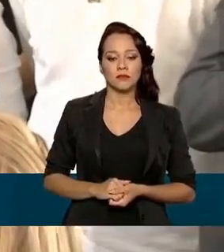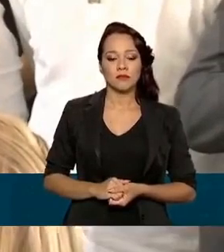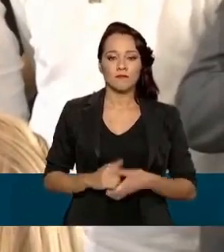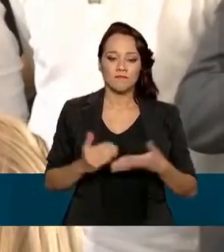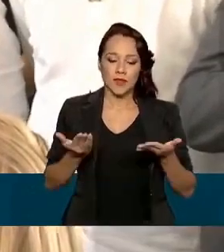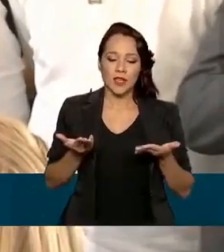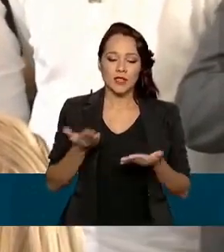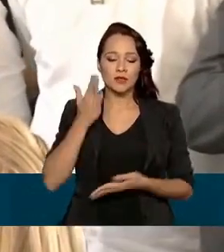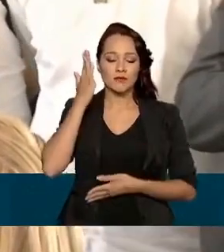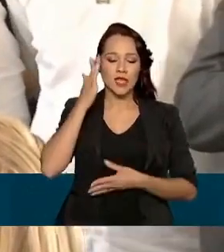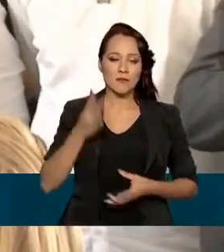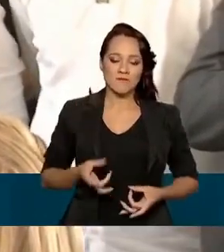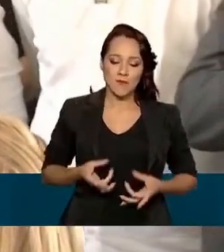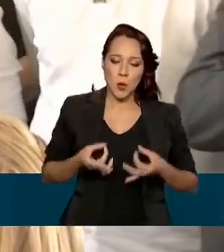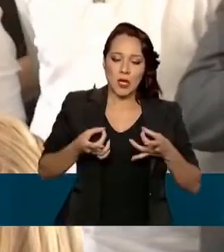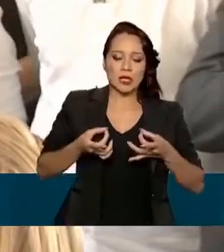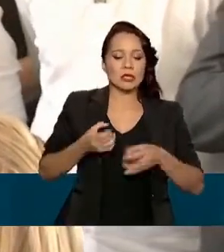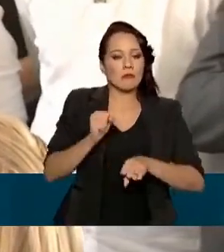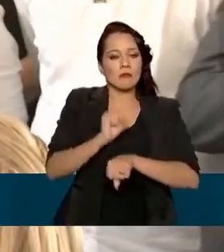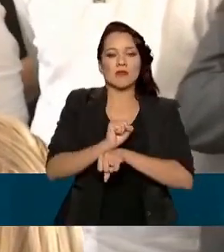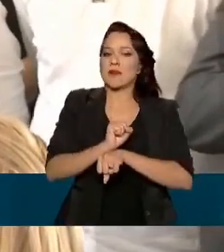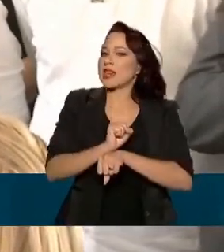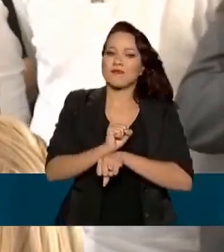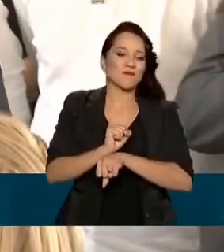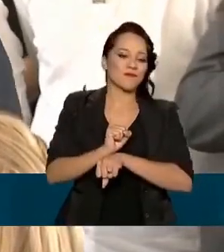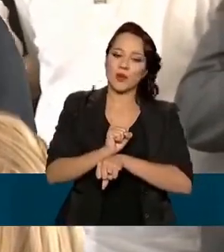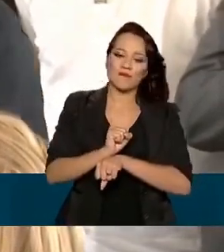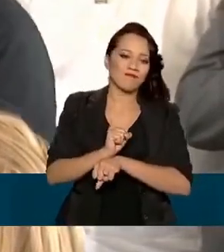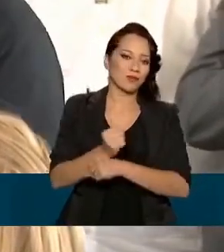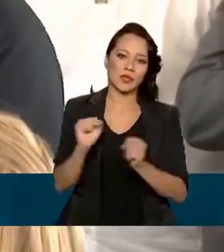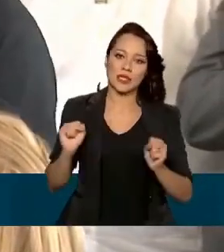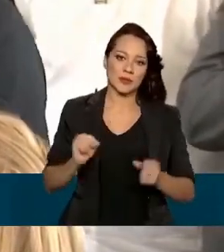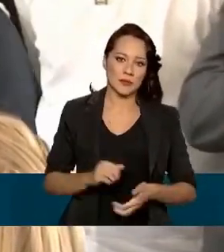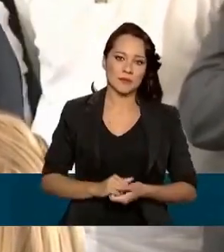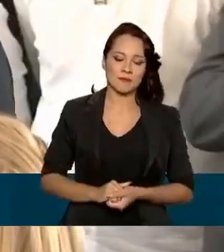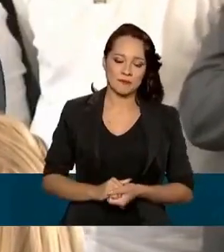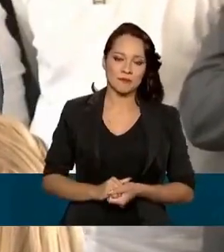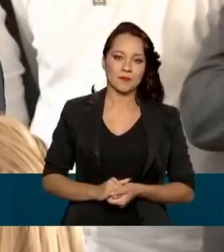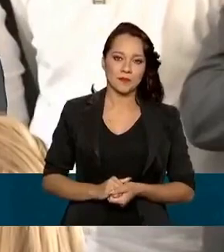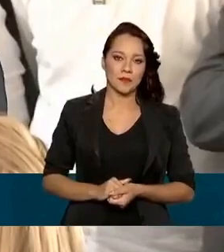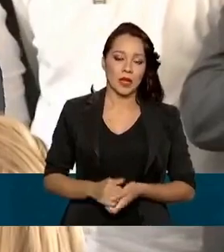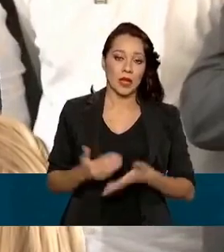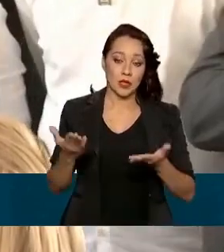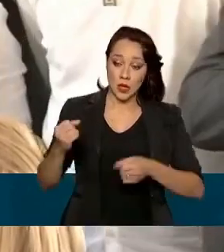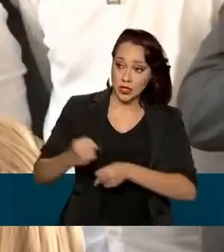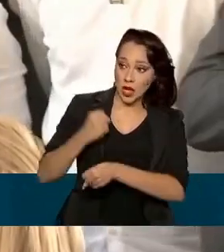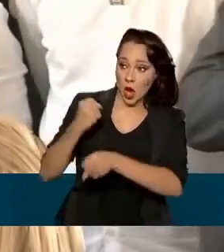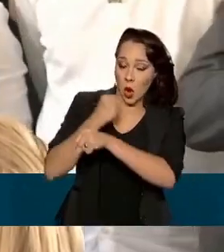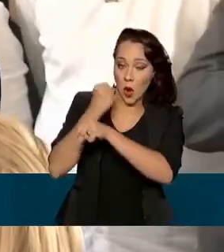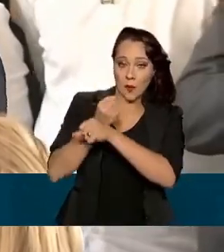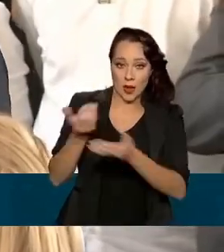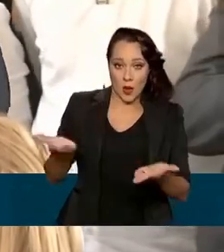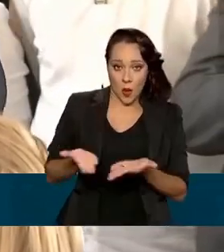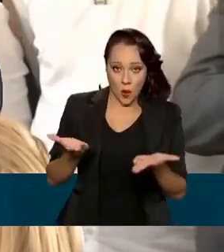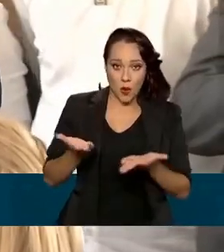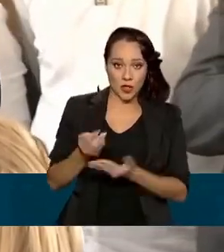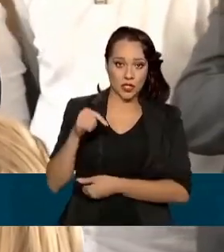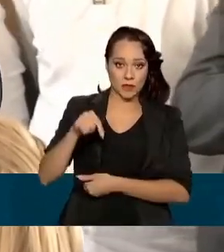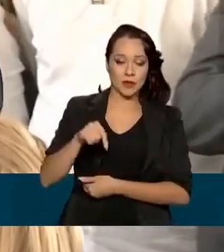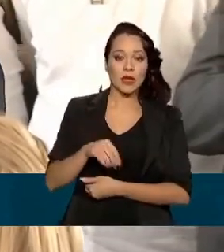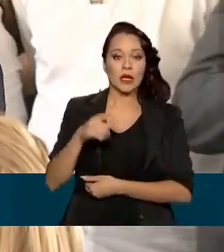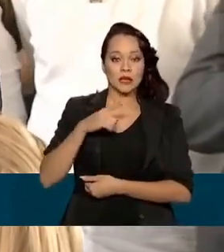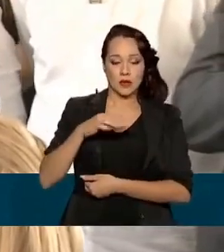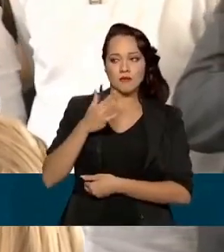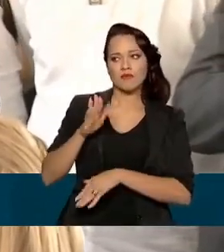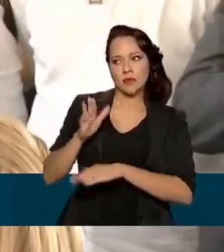o câncer não pode esperar. Então, essa obra aqui, que teve, obviamente, o